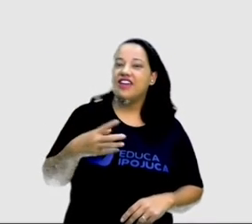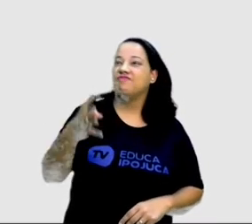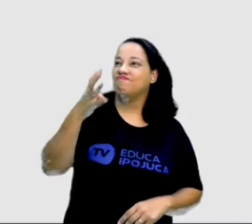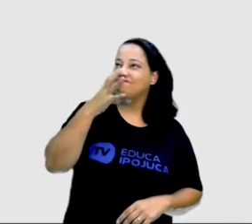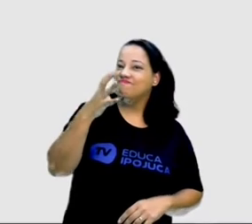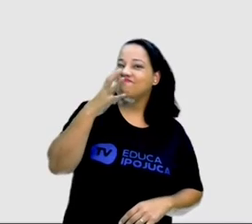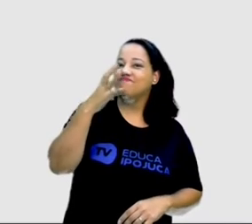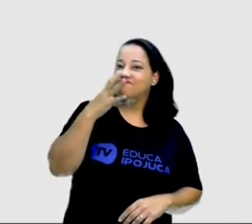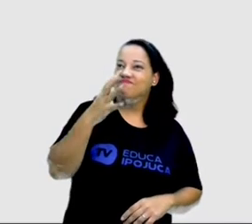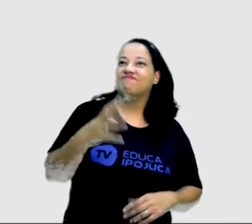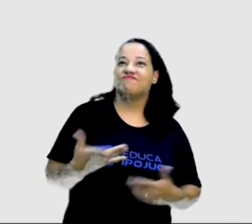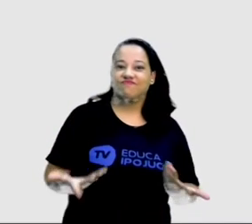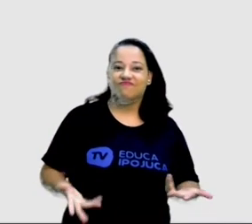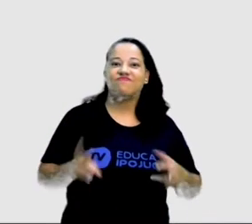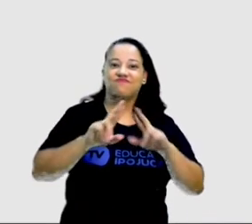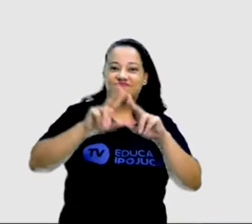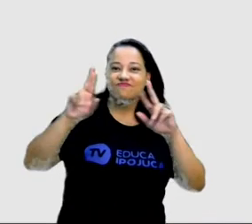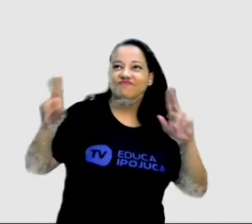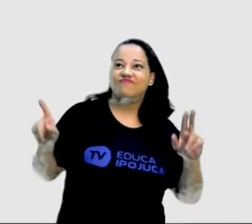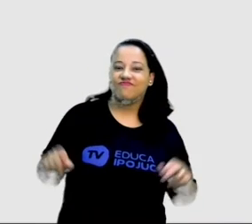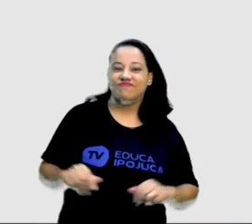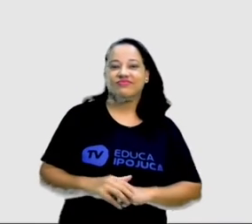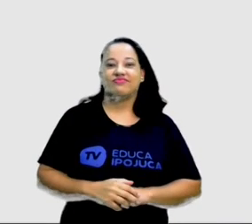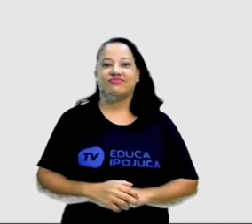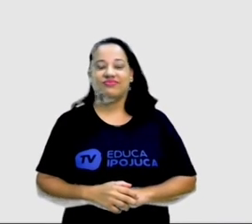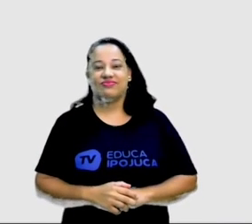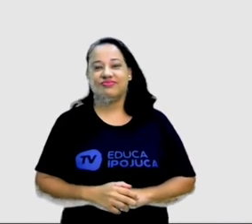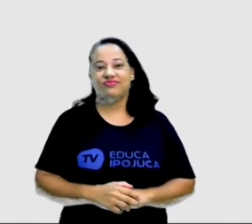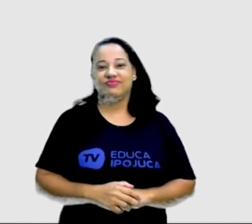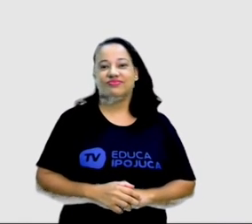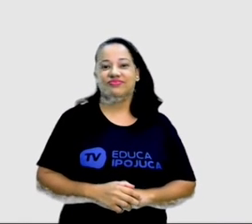a tantas outras presentes no Brasil.